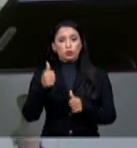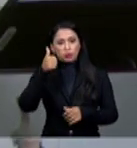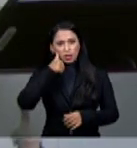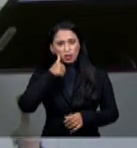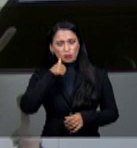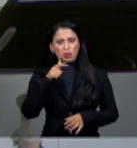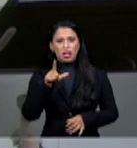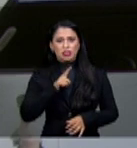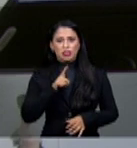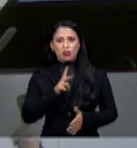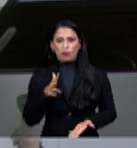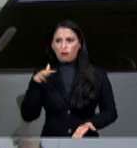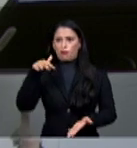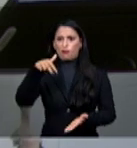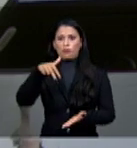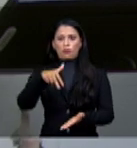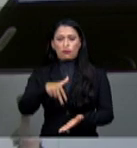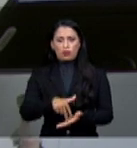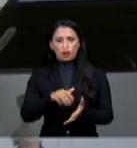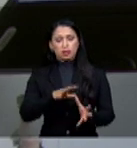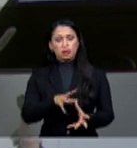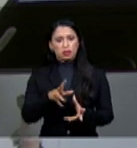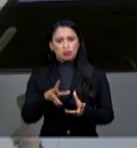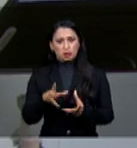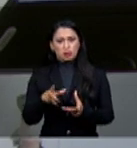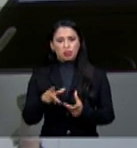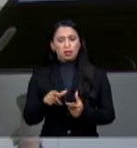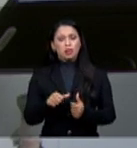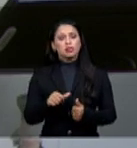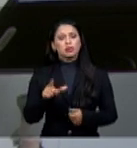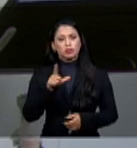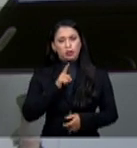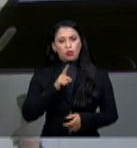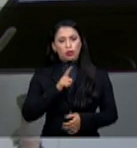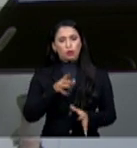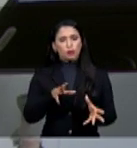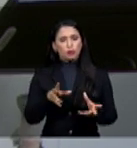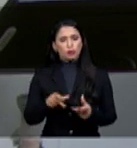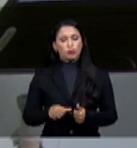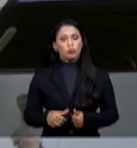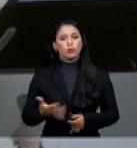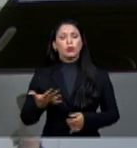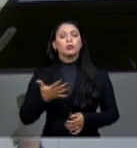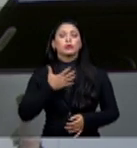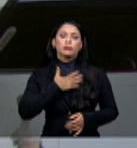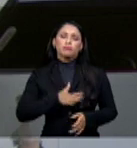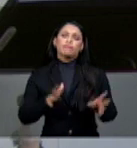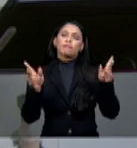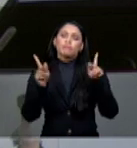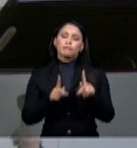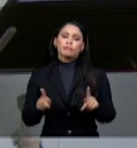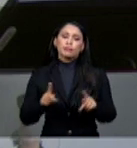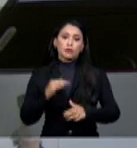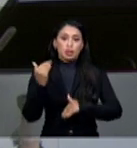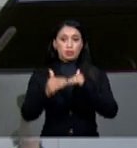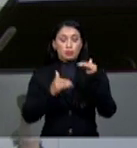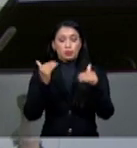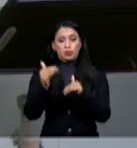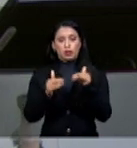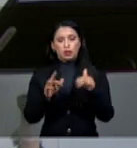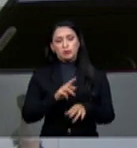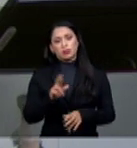tenham voz, esse mundo será certamente um mundo mais pacífico e mais próspero.